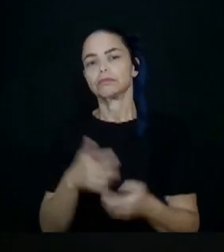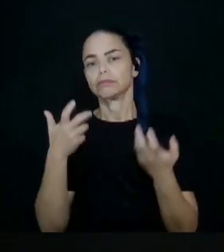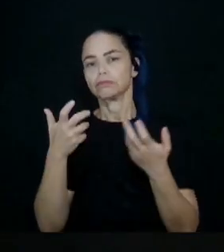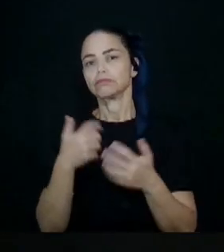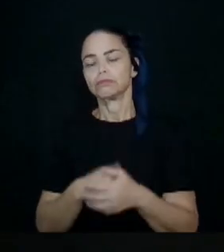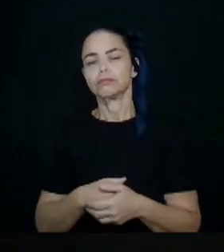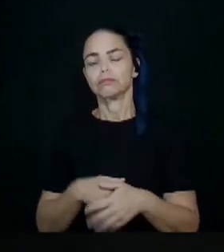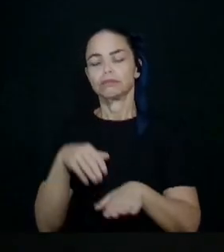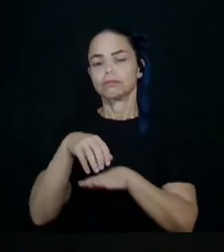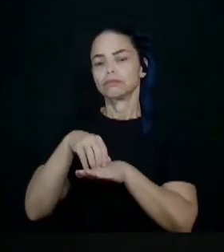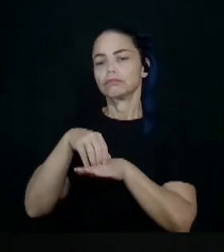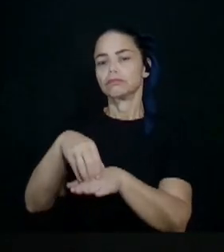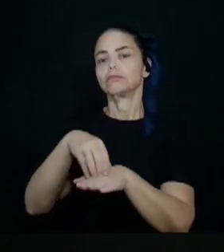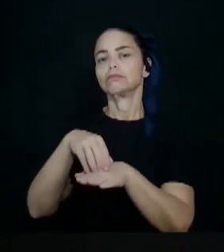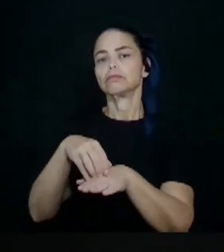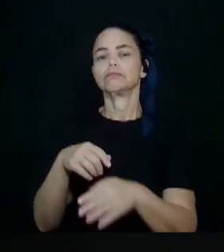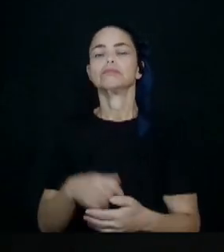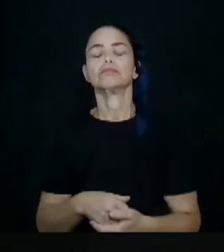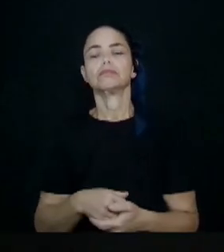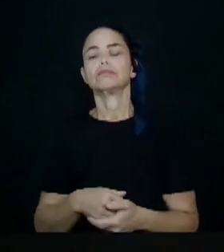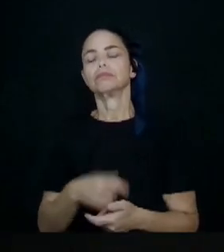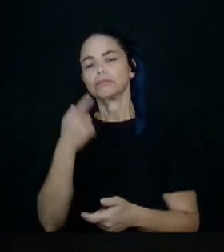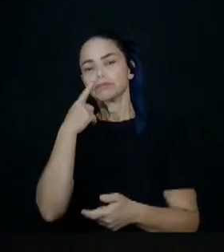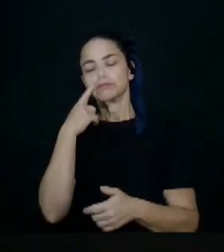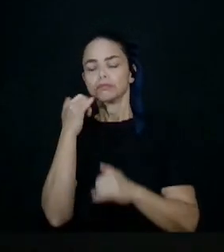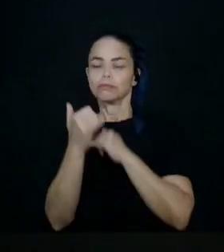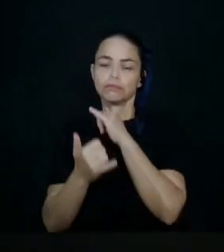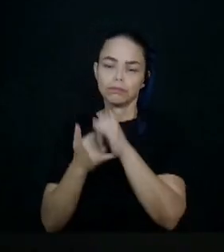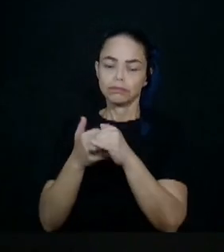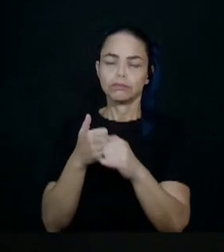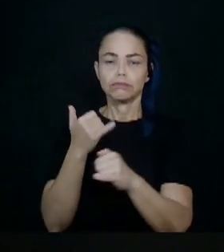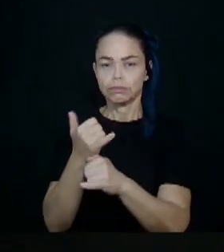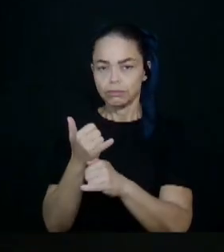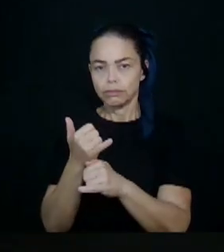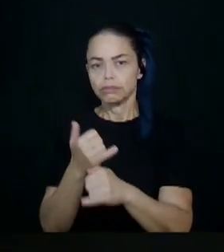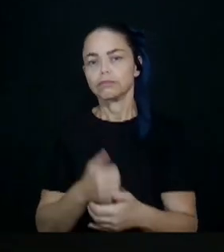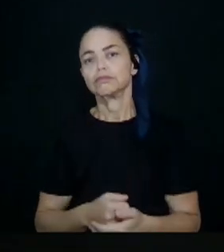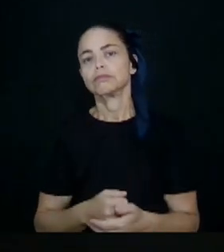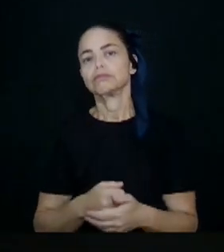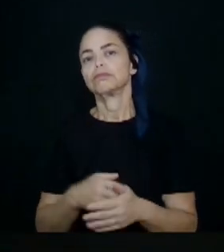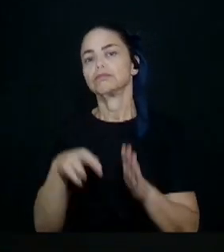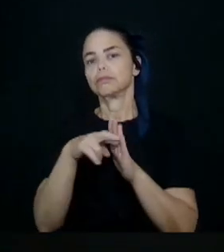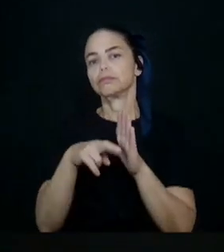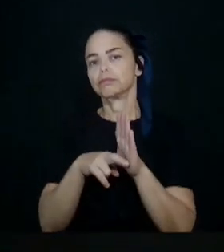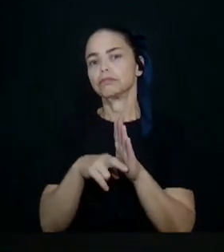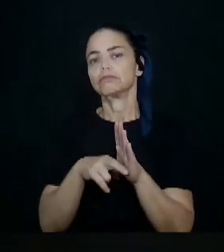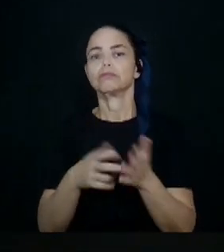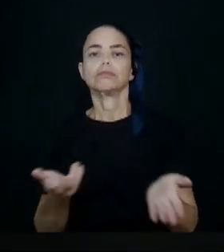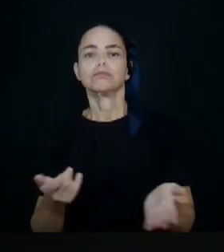transporte público? A gente tem visto na internet, eu estava olhando para fazer o programa hoje, estudando um pouquinho,